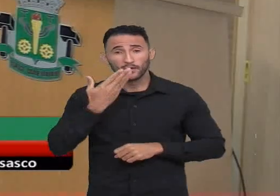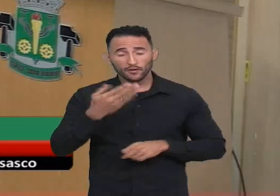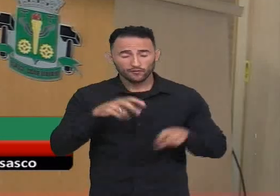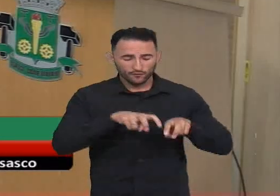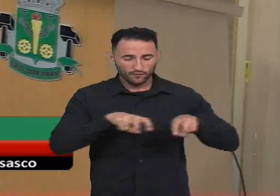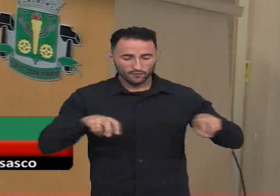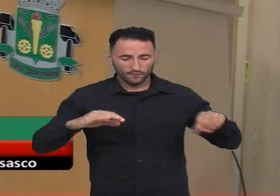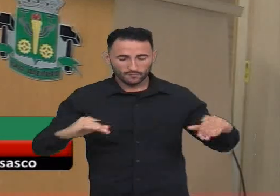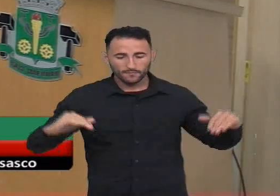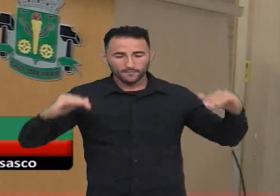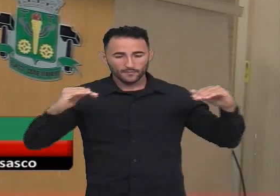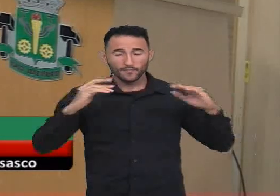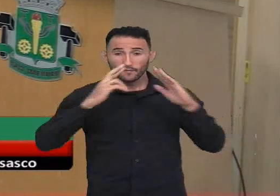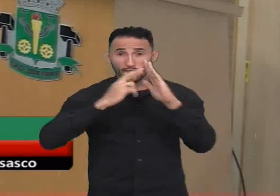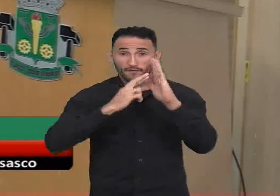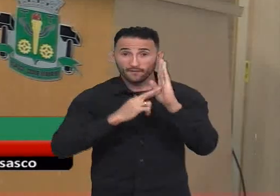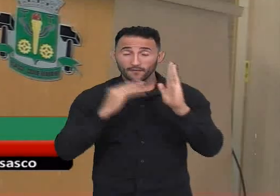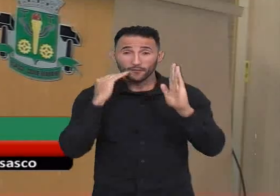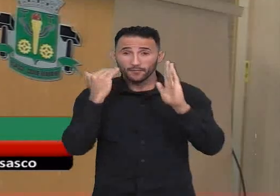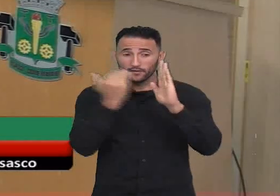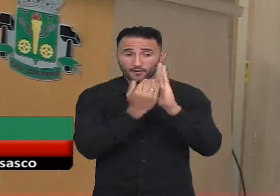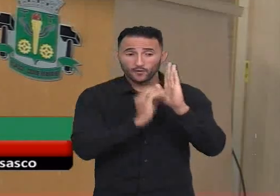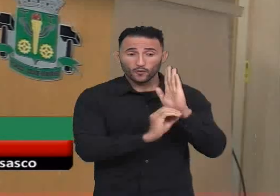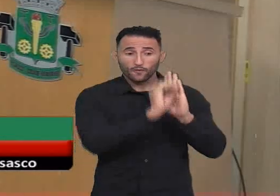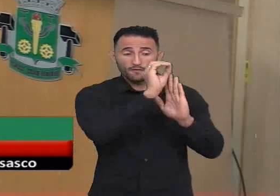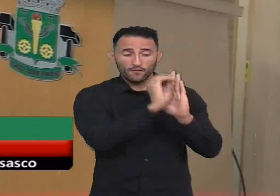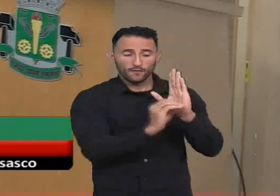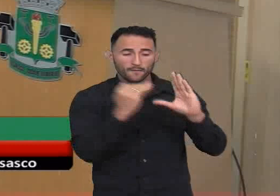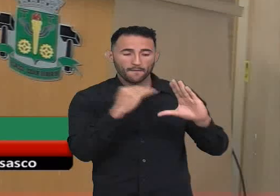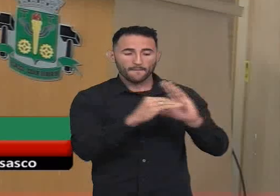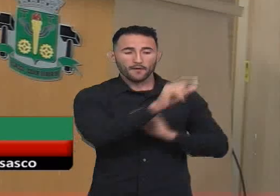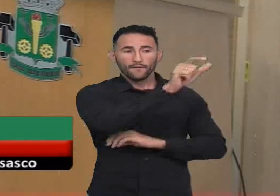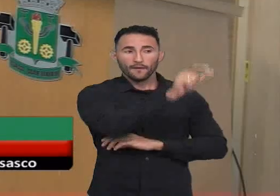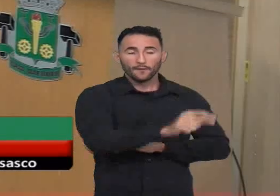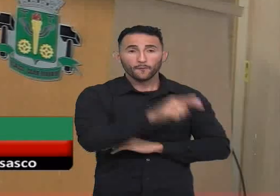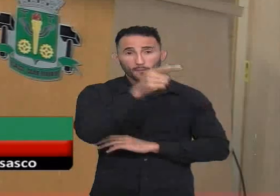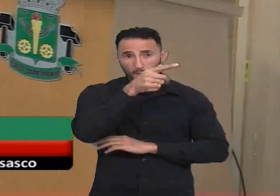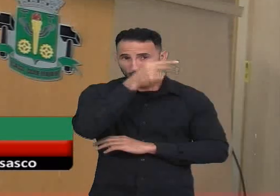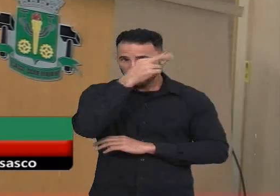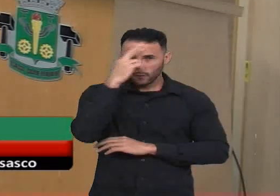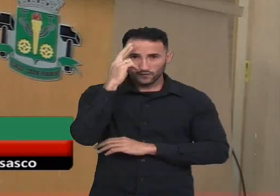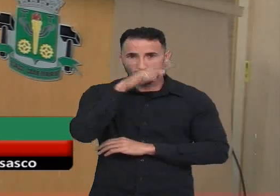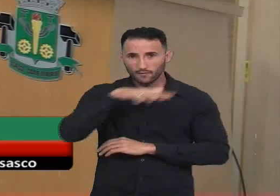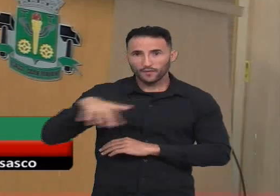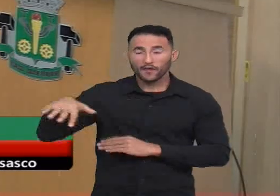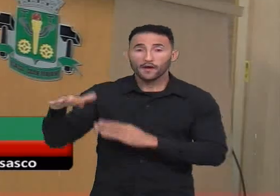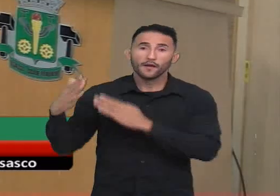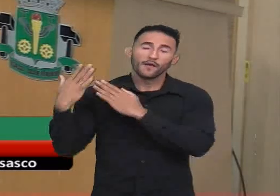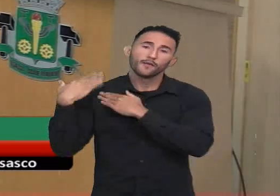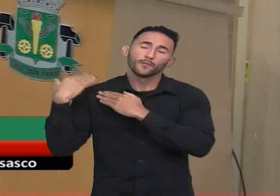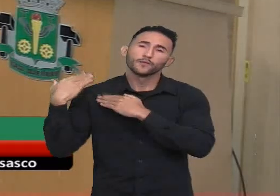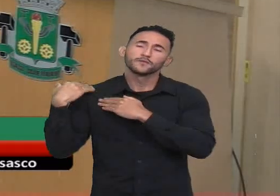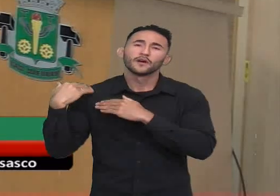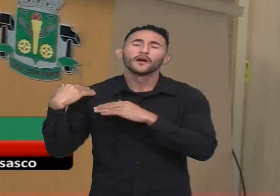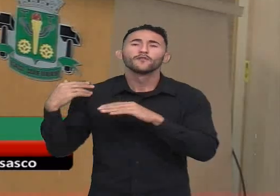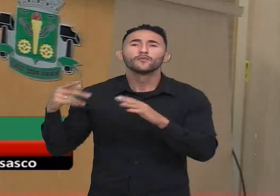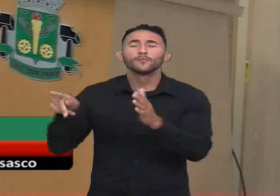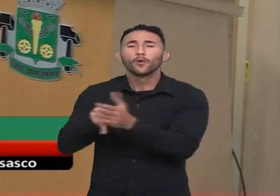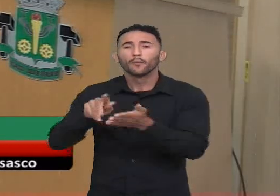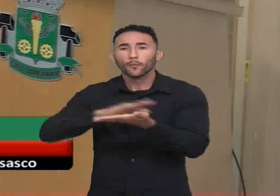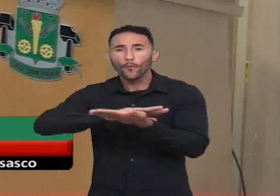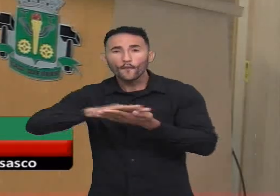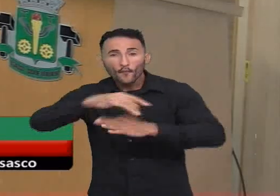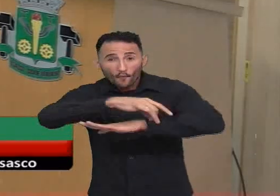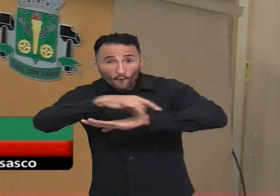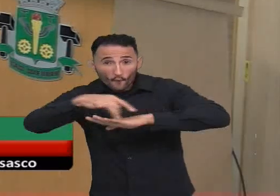observadas as formalidades regimentais, que seja enviado ofício ao senhor prefeito para que determine ao setor competente recapeamento